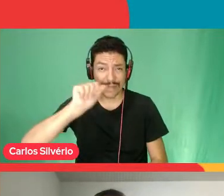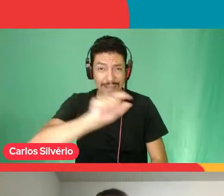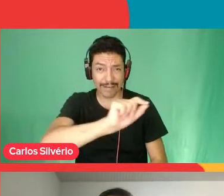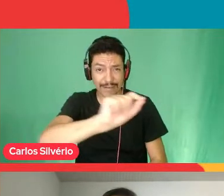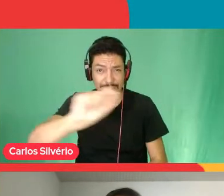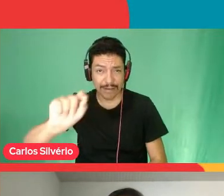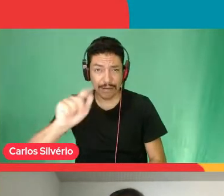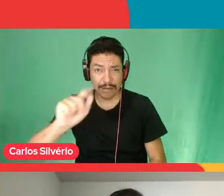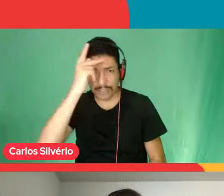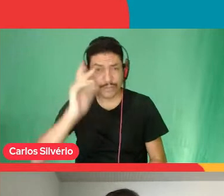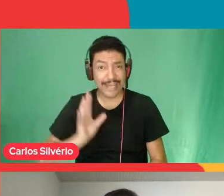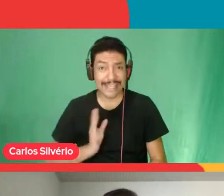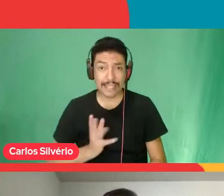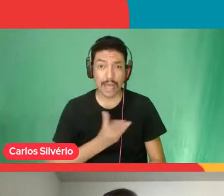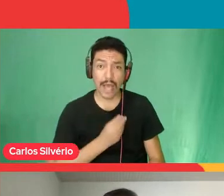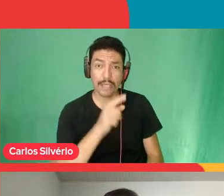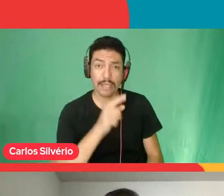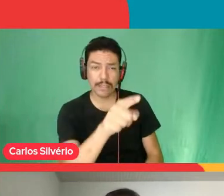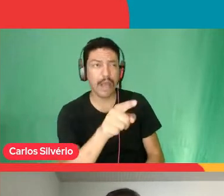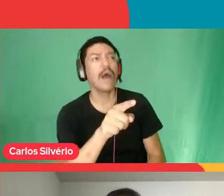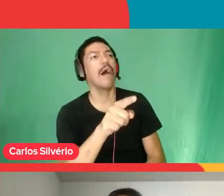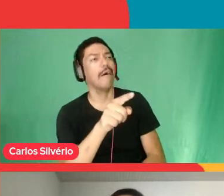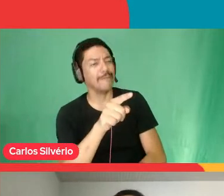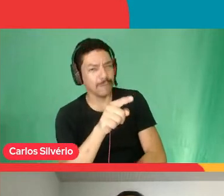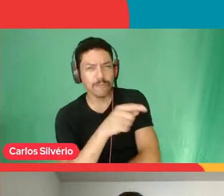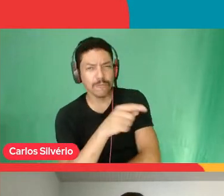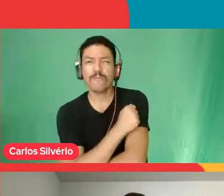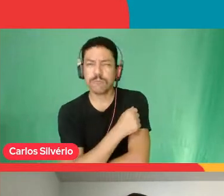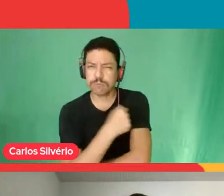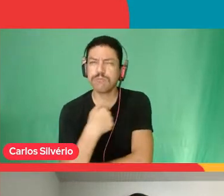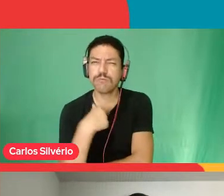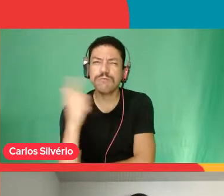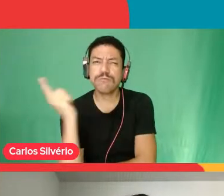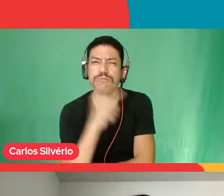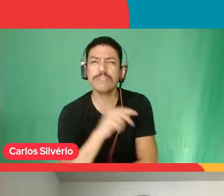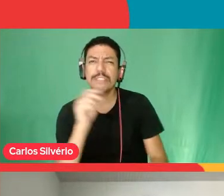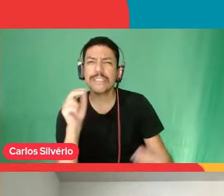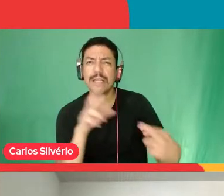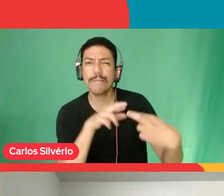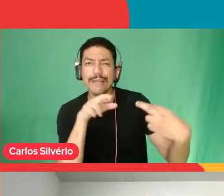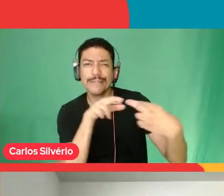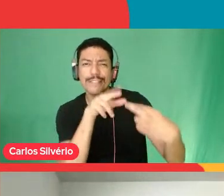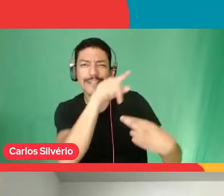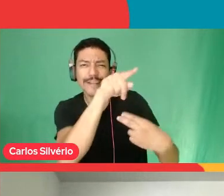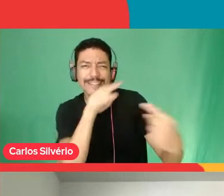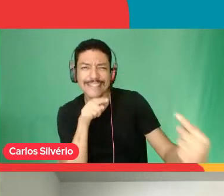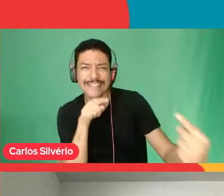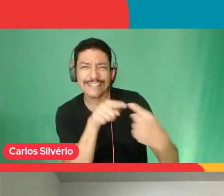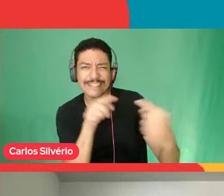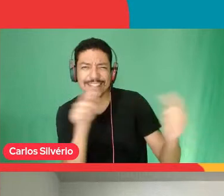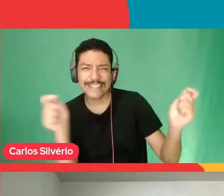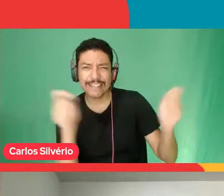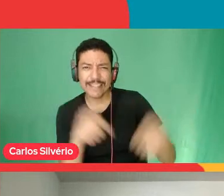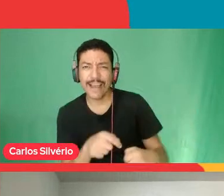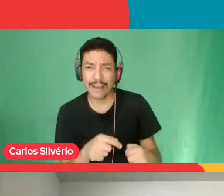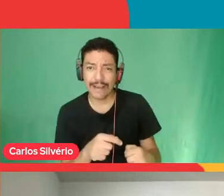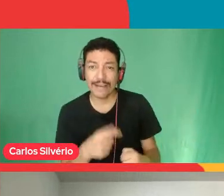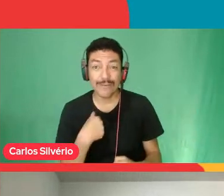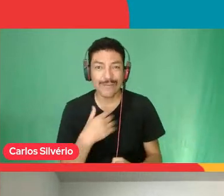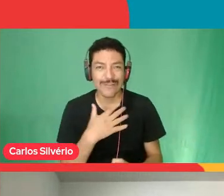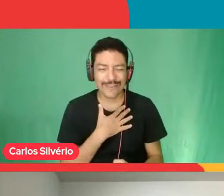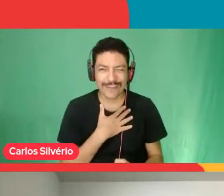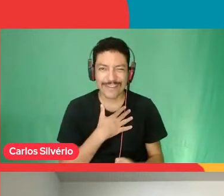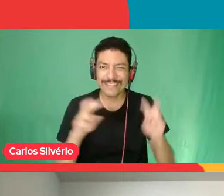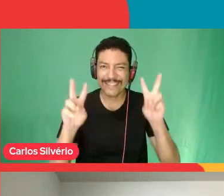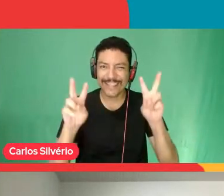trans, é dizer, não, essa dignidade também é minha, isso também é possível para mim. É, então, eu gosto de pautar muito isso e fazer